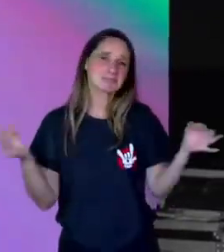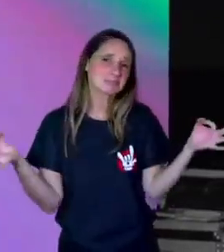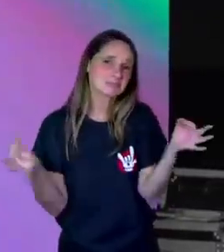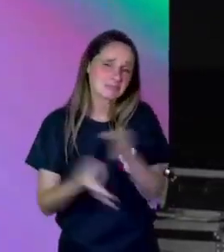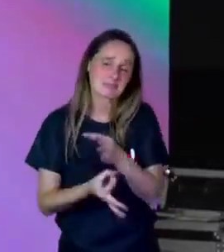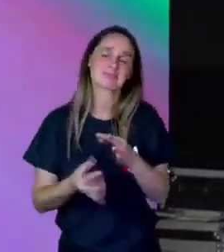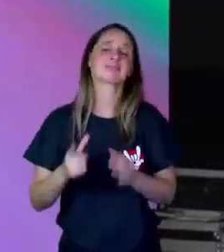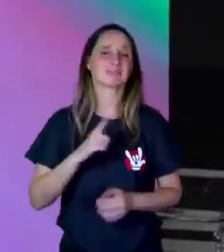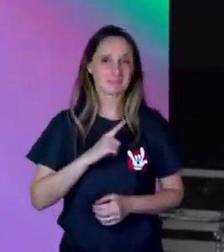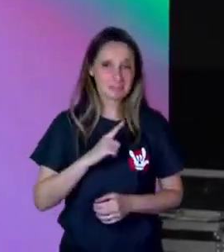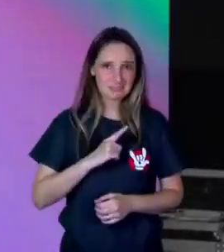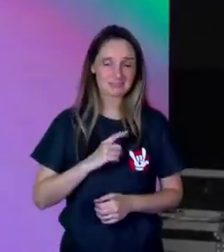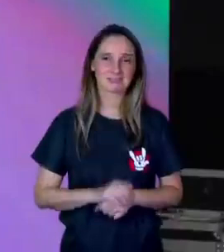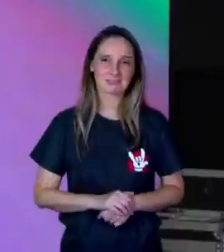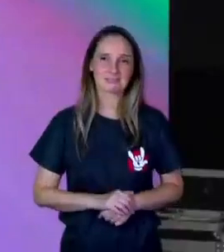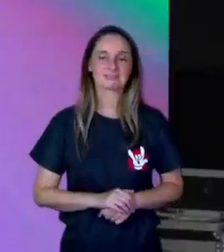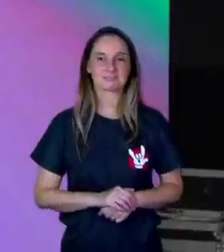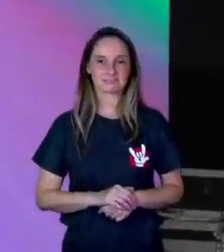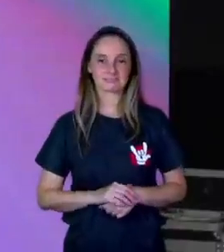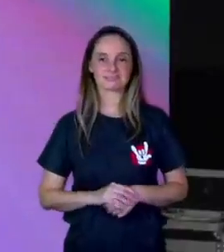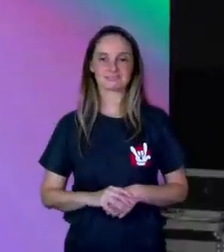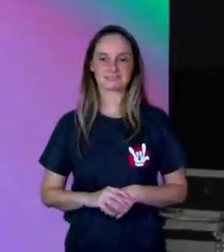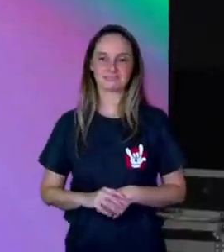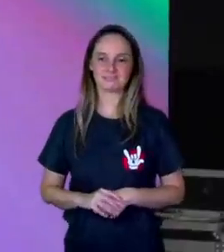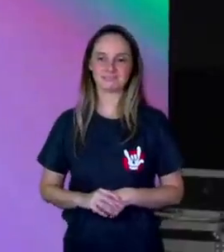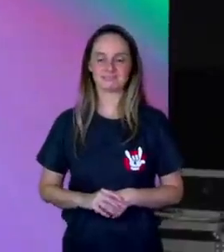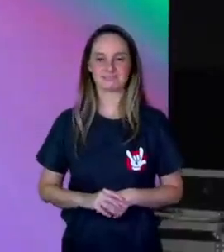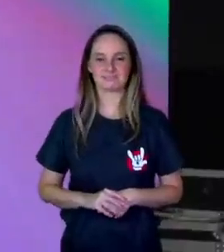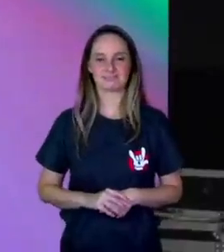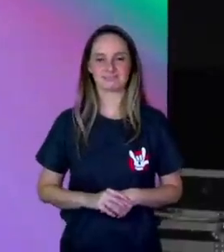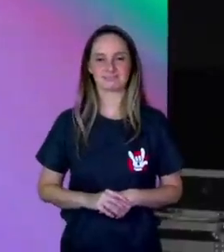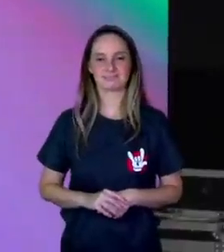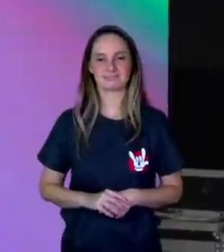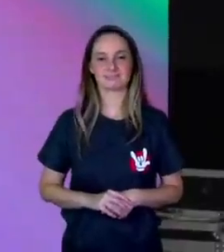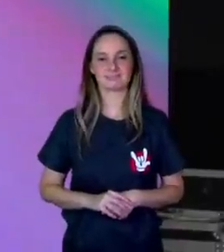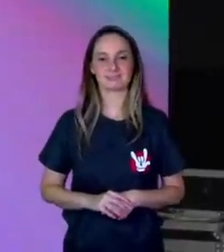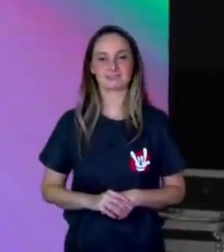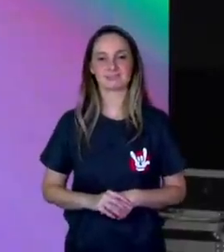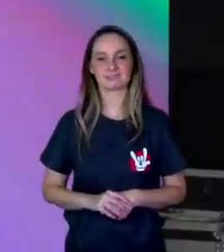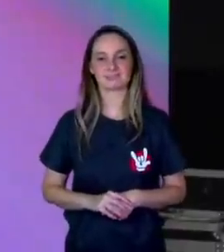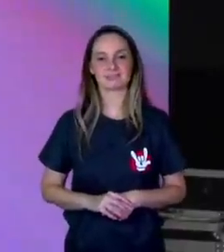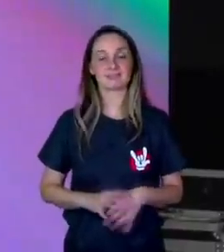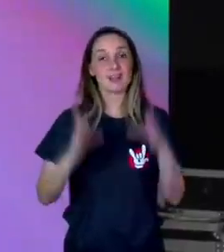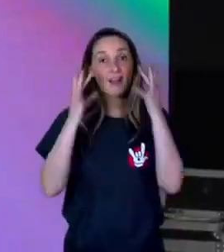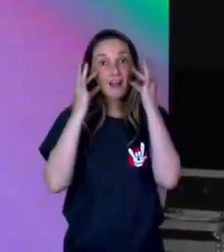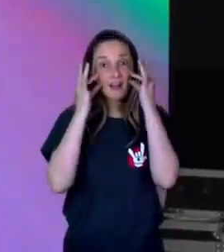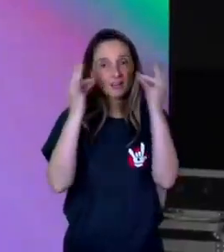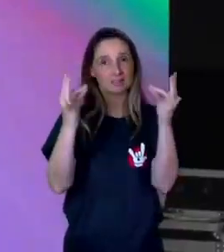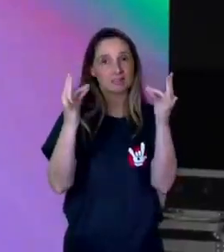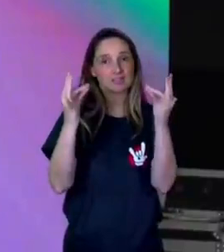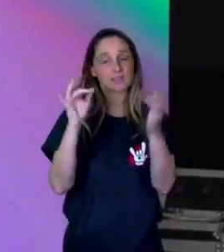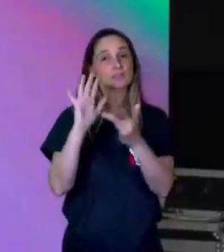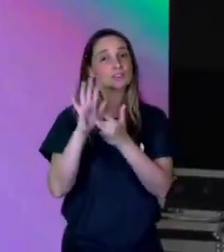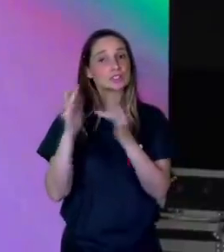Amém? Esse dia virá. Mas eu quero chamar a tua atenção para que Jesus está